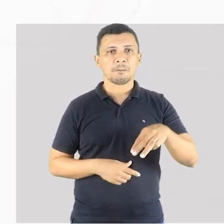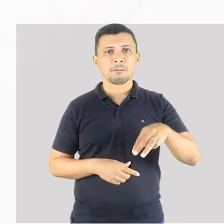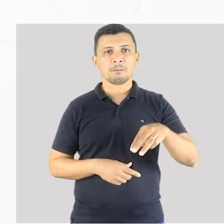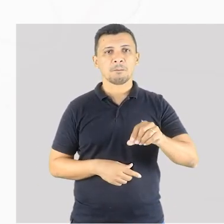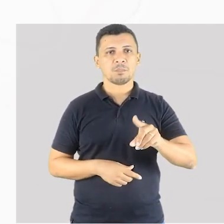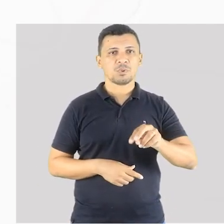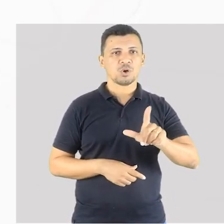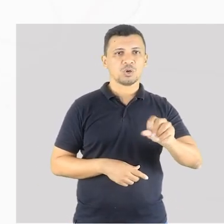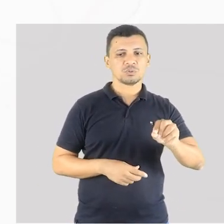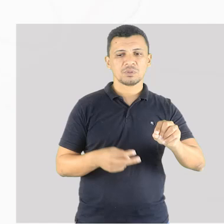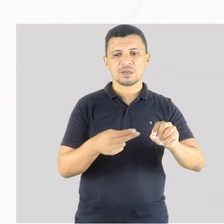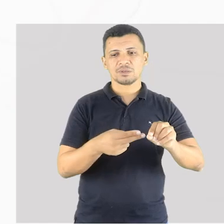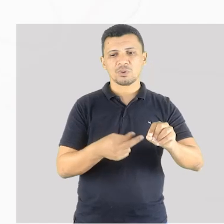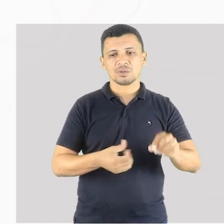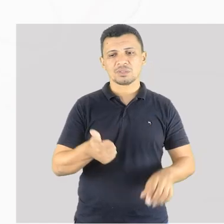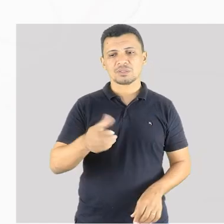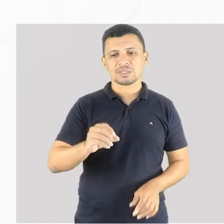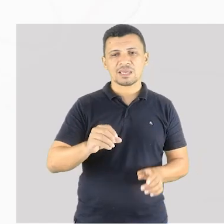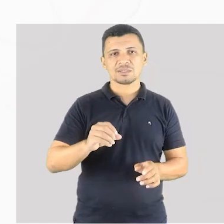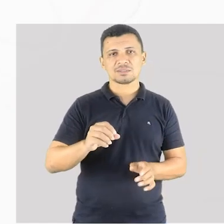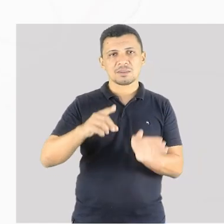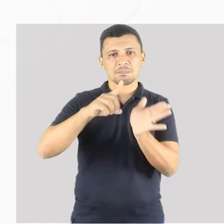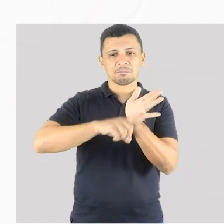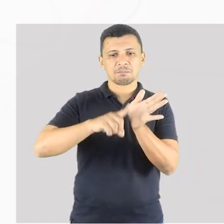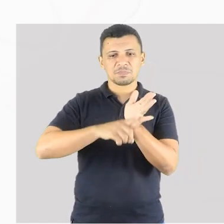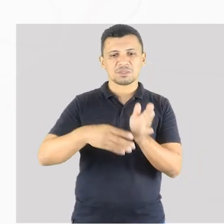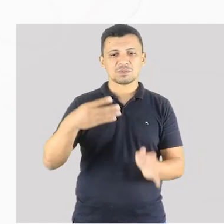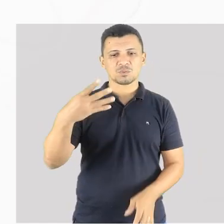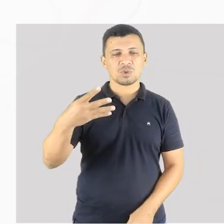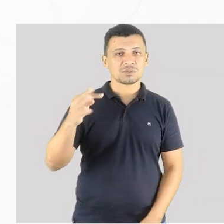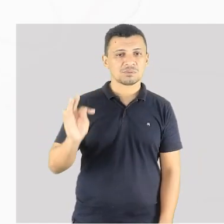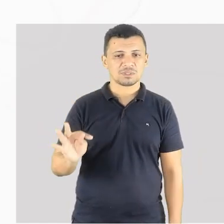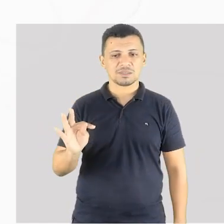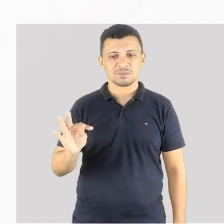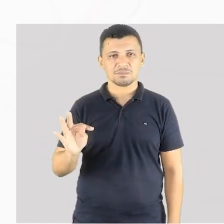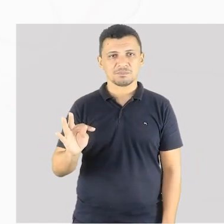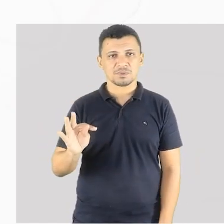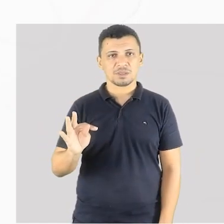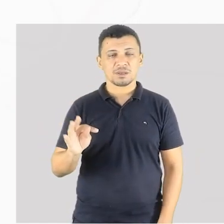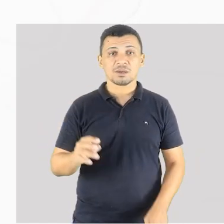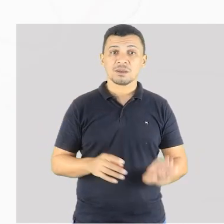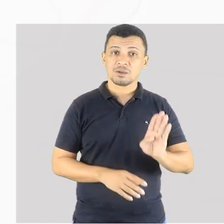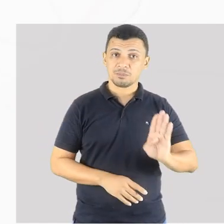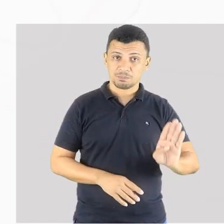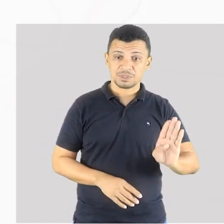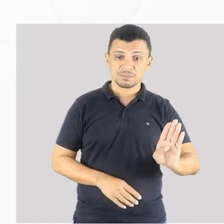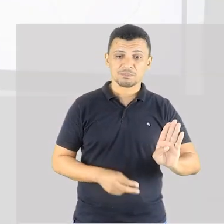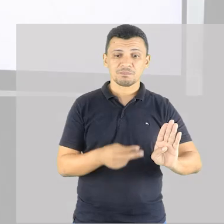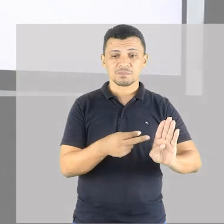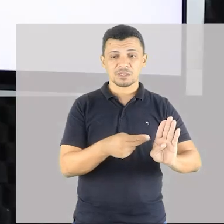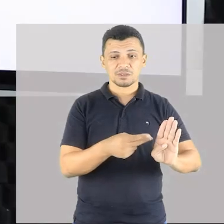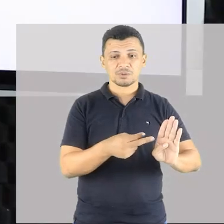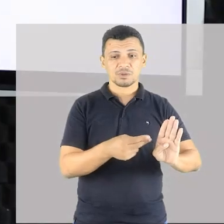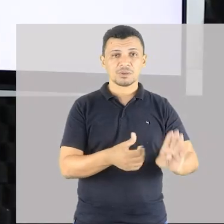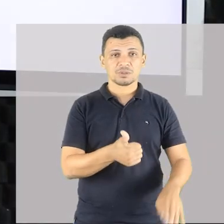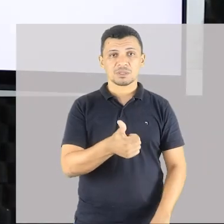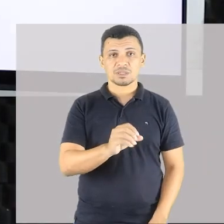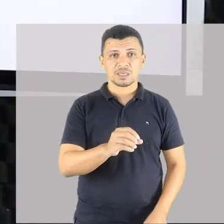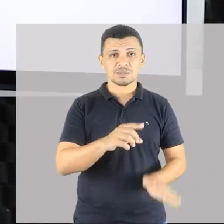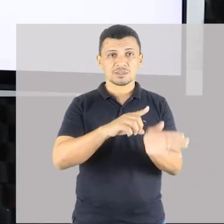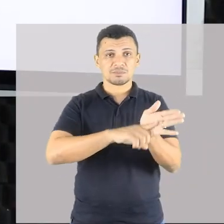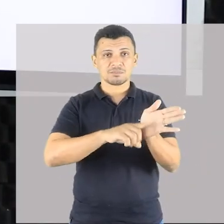10 elevado a menos 4 Tesla. Então, ó, o campo magnético é B. 10 elevado a menos 4